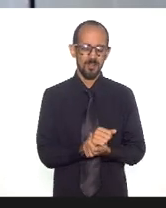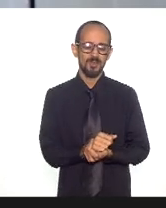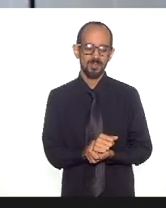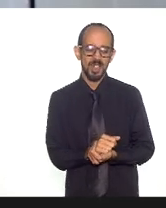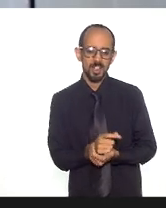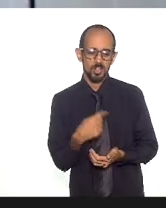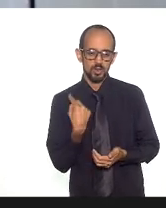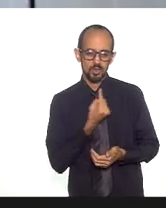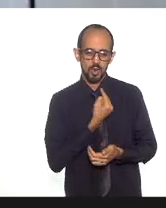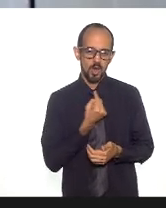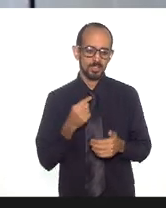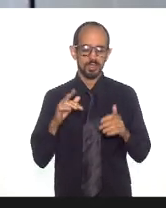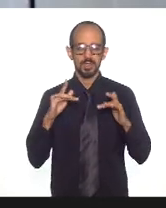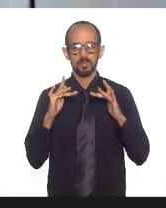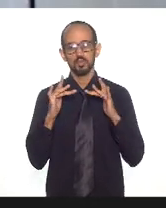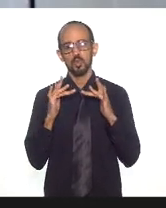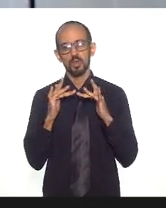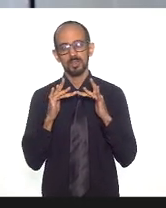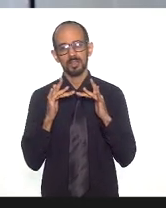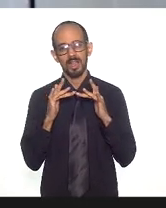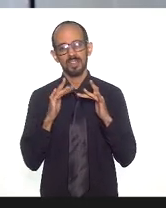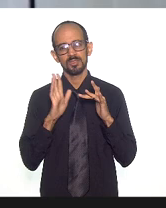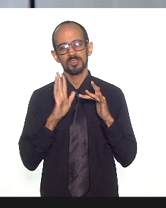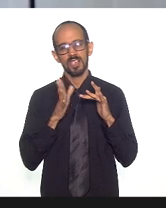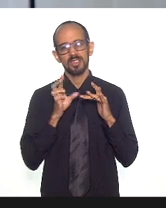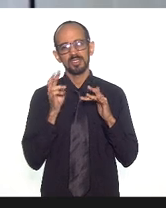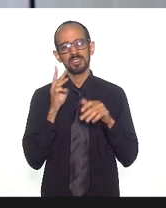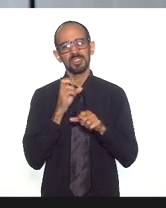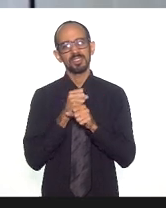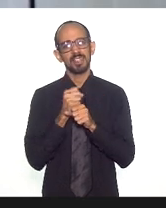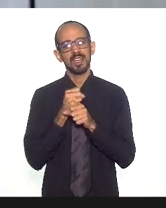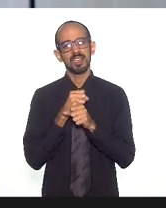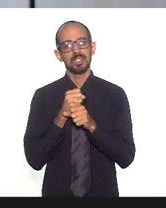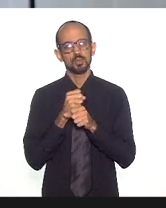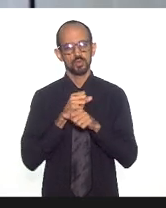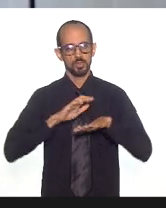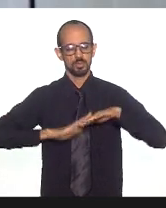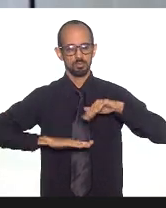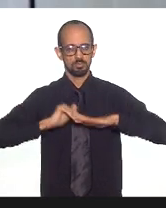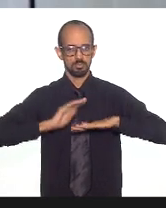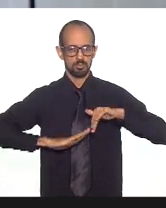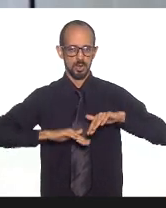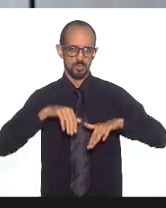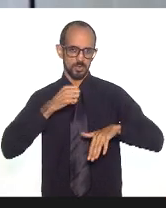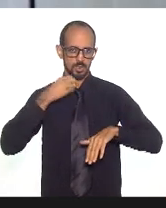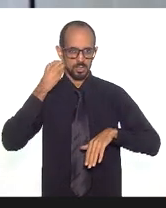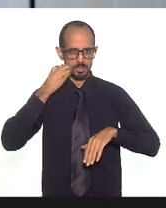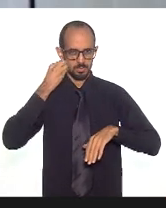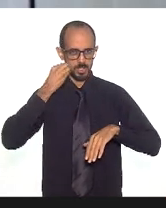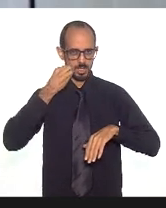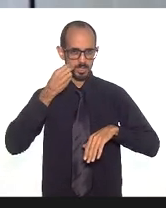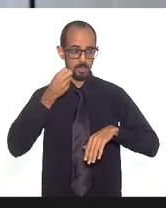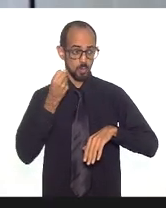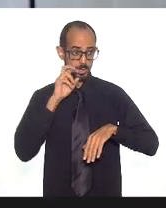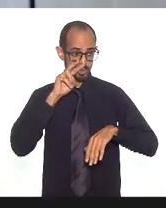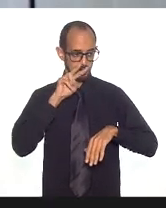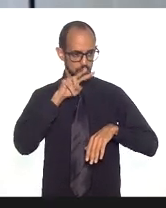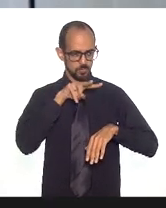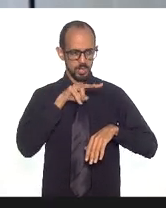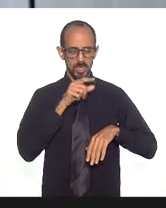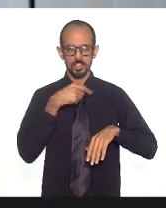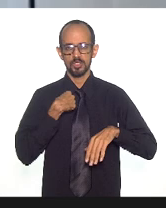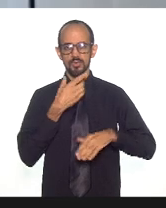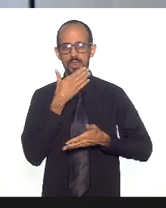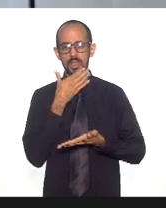lida 30 e tantos anos de magistério, né, público, quando a gente vê uma coisa dessas, a gente realmente